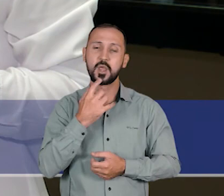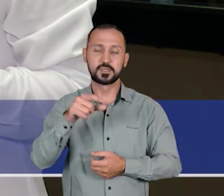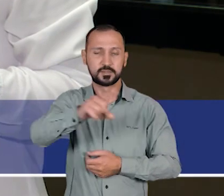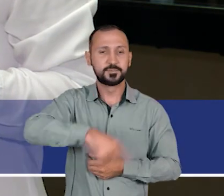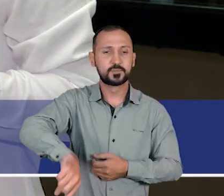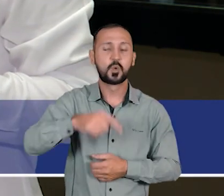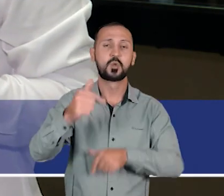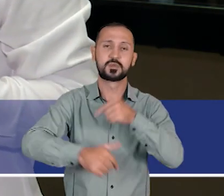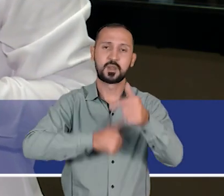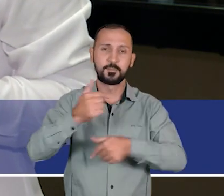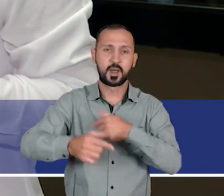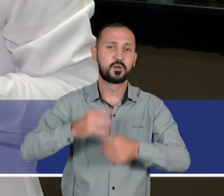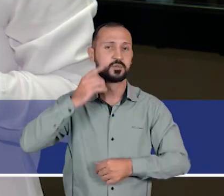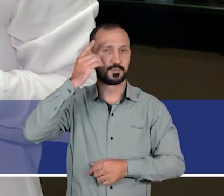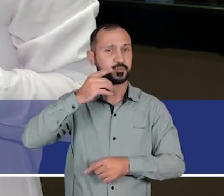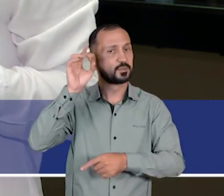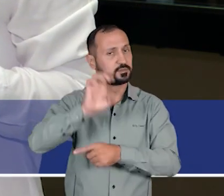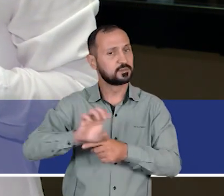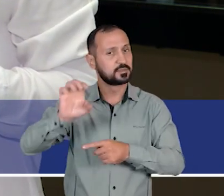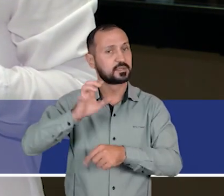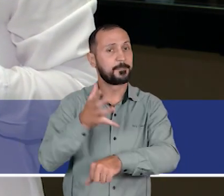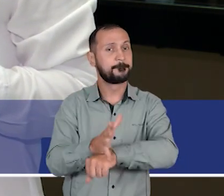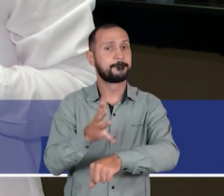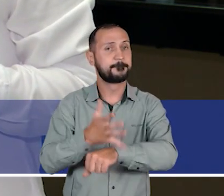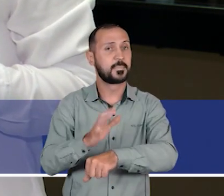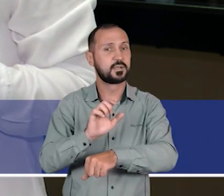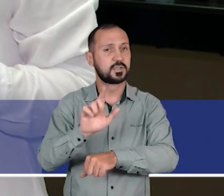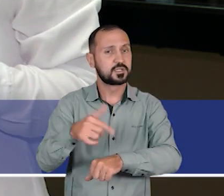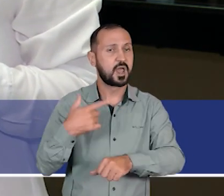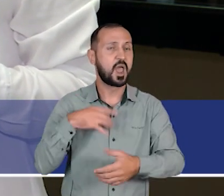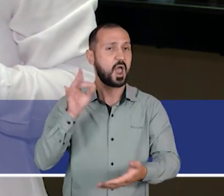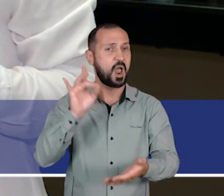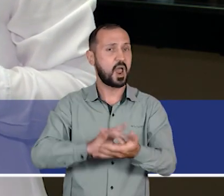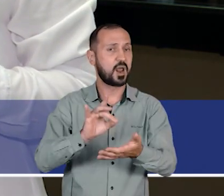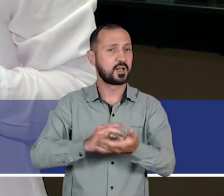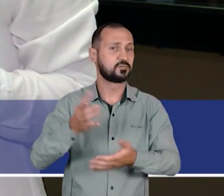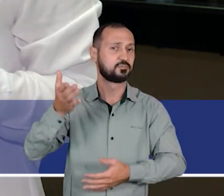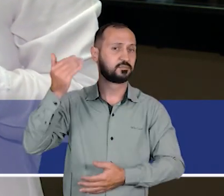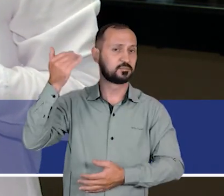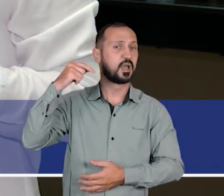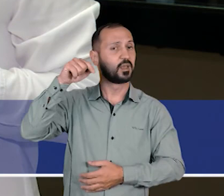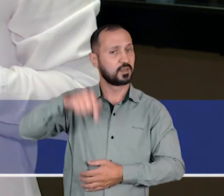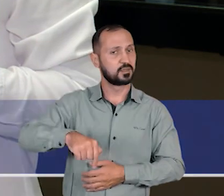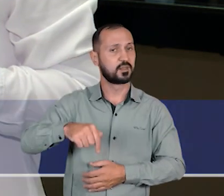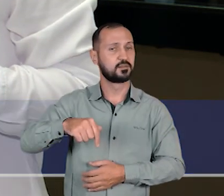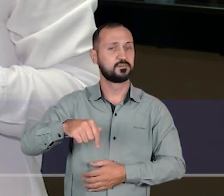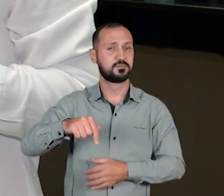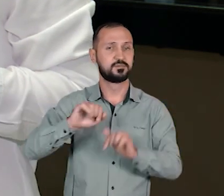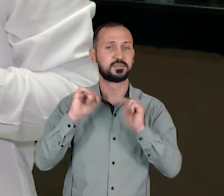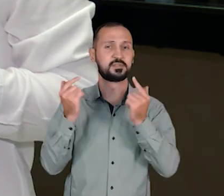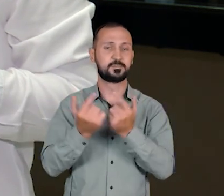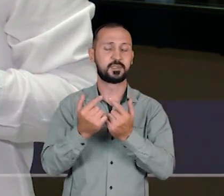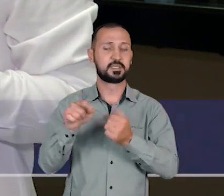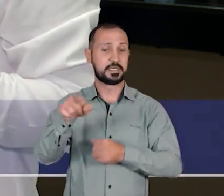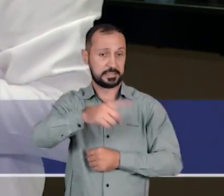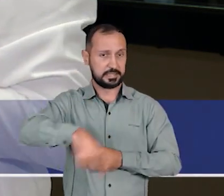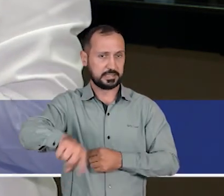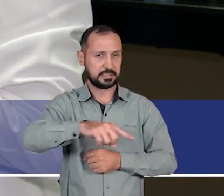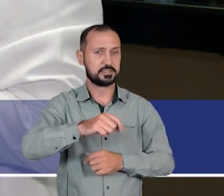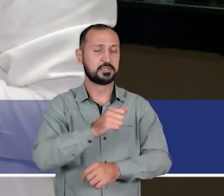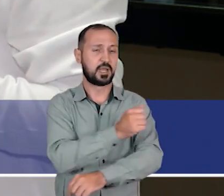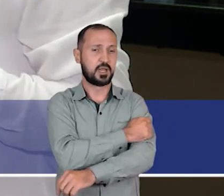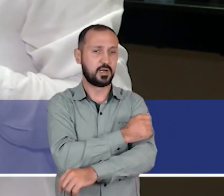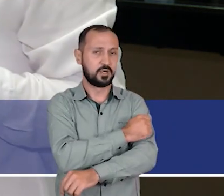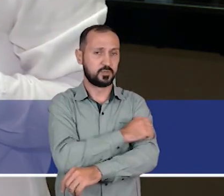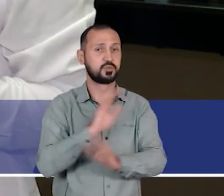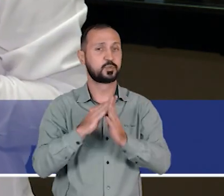Conhecer o parlamento e o trabalho dos deputados estaduais na prática já é realidade há algum tempo aqui na Casa de Leis. Esses